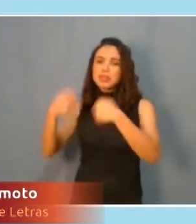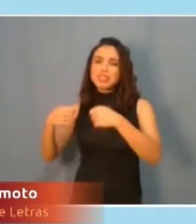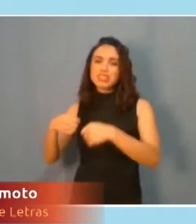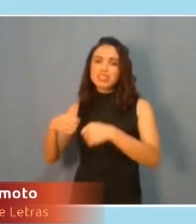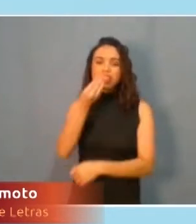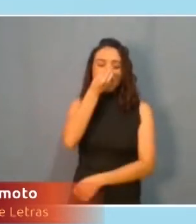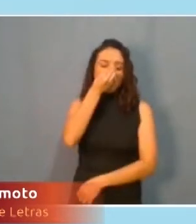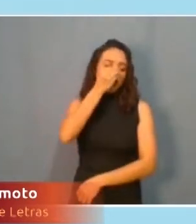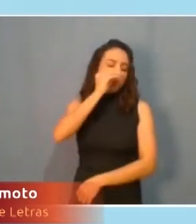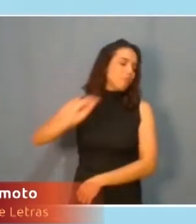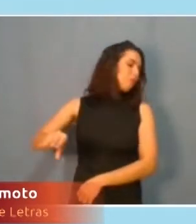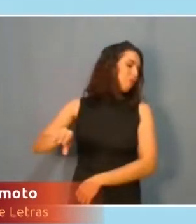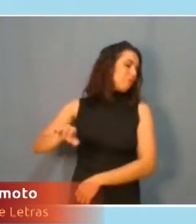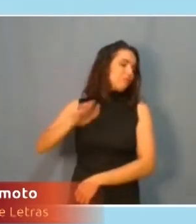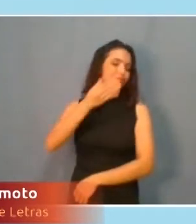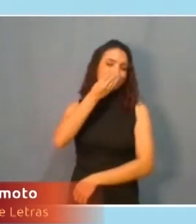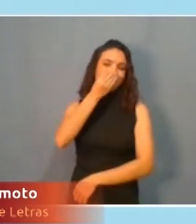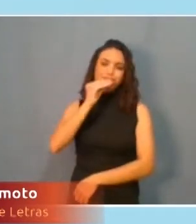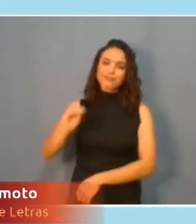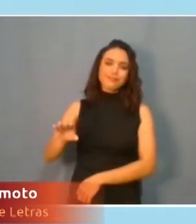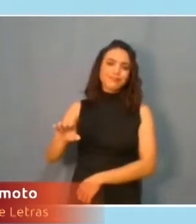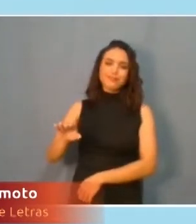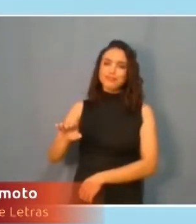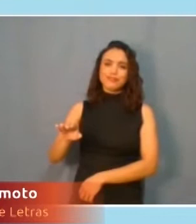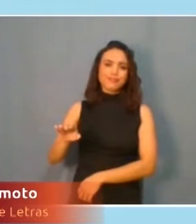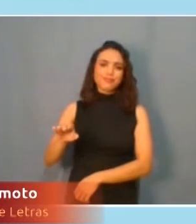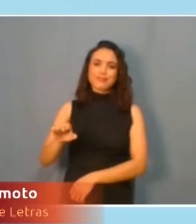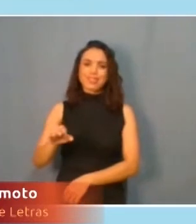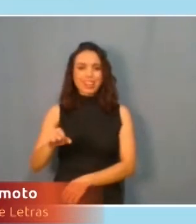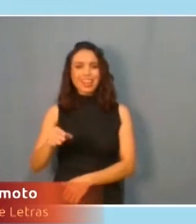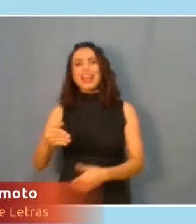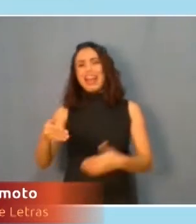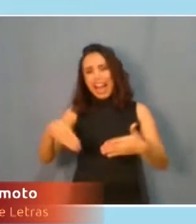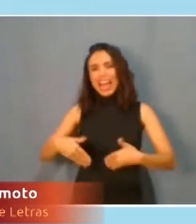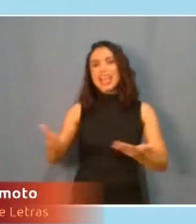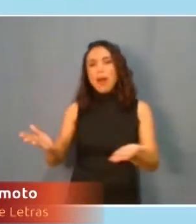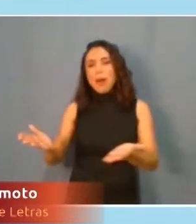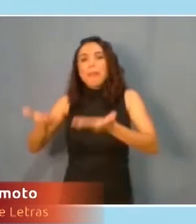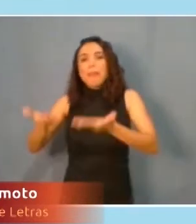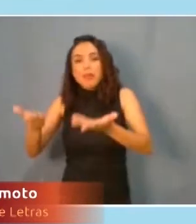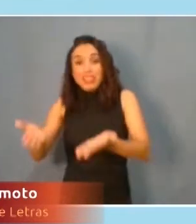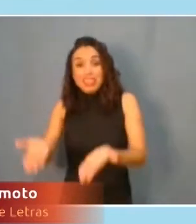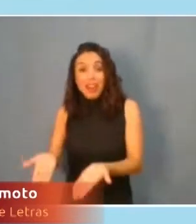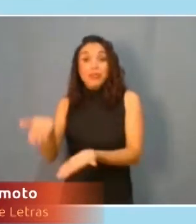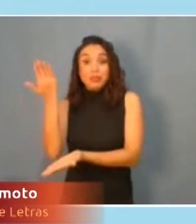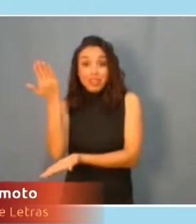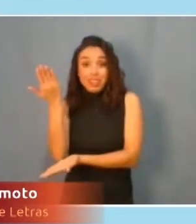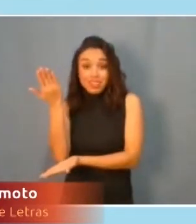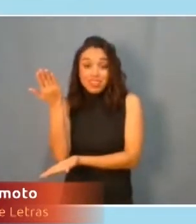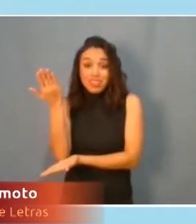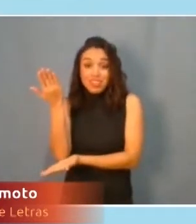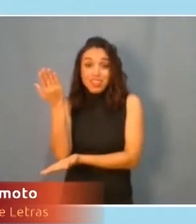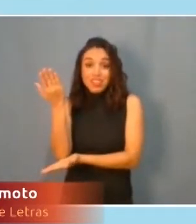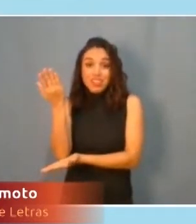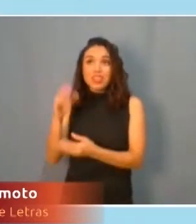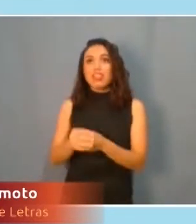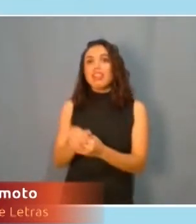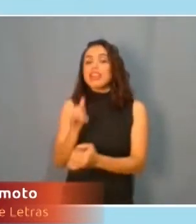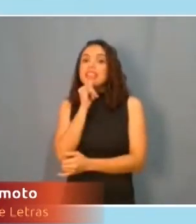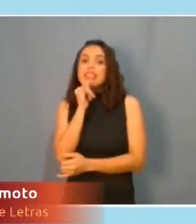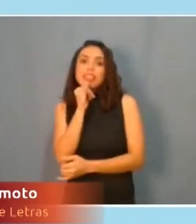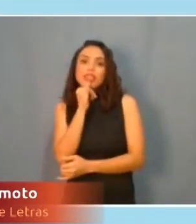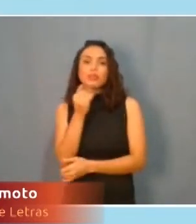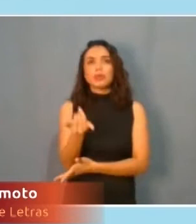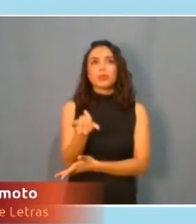países nórdicos pararem com políticas sociais, vai ter pobreza, vai ter fome. Se os países da Europa, o Japão, os Estados